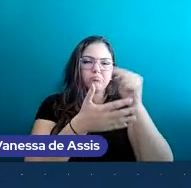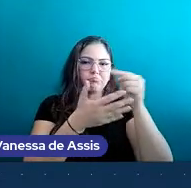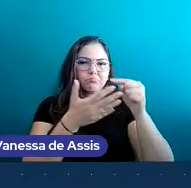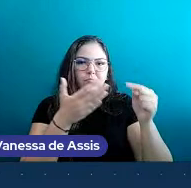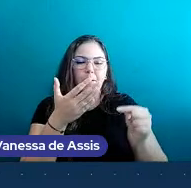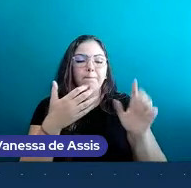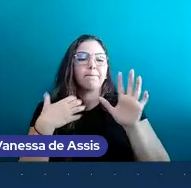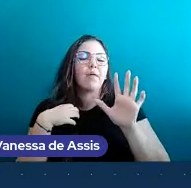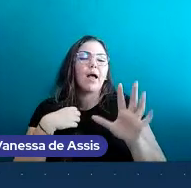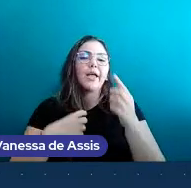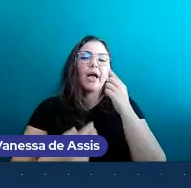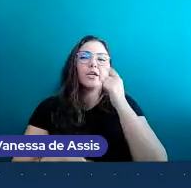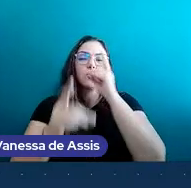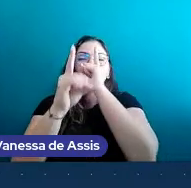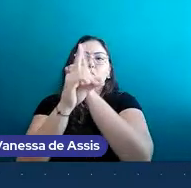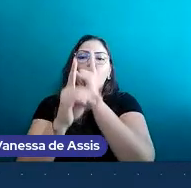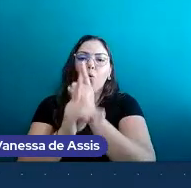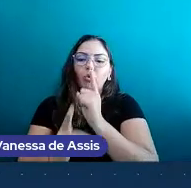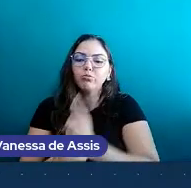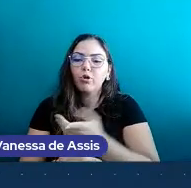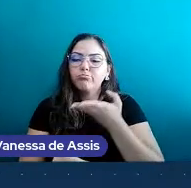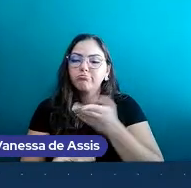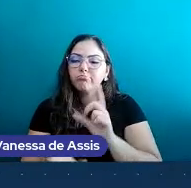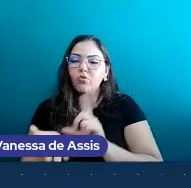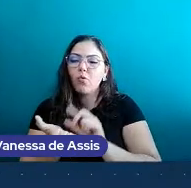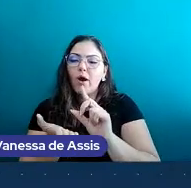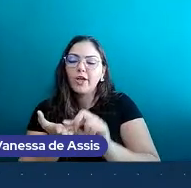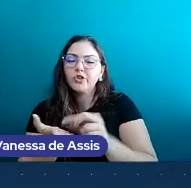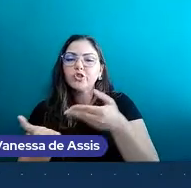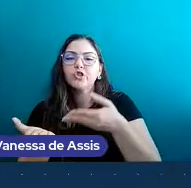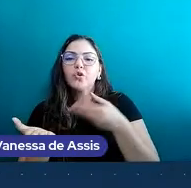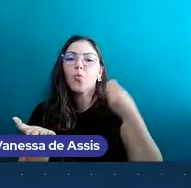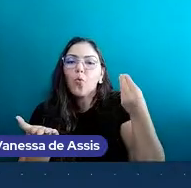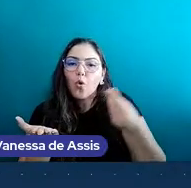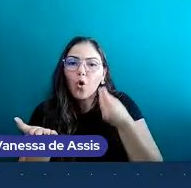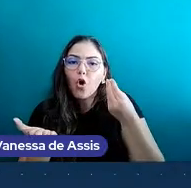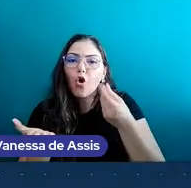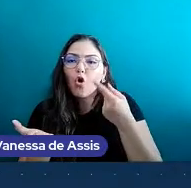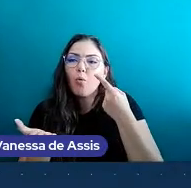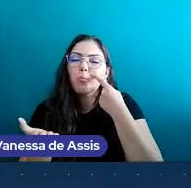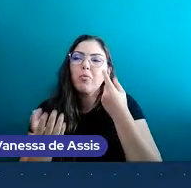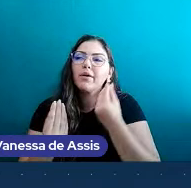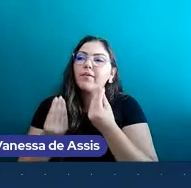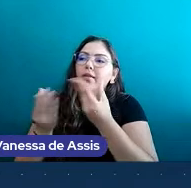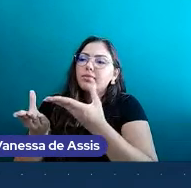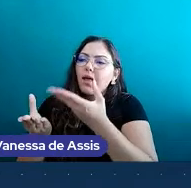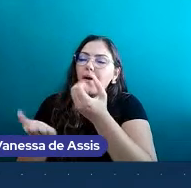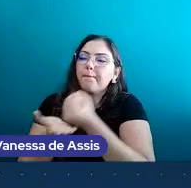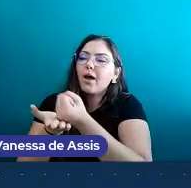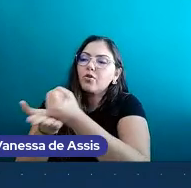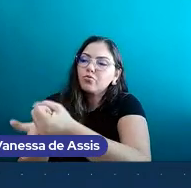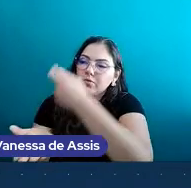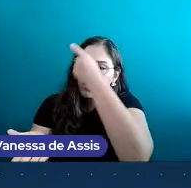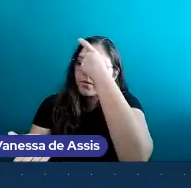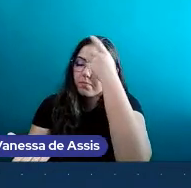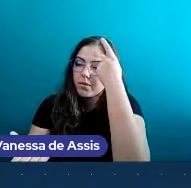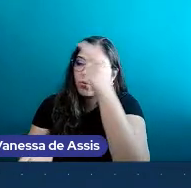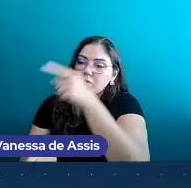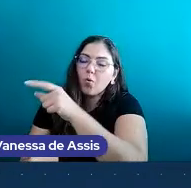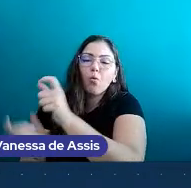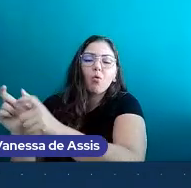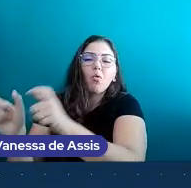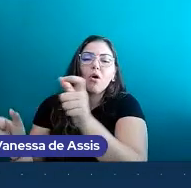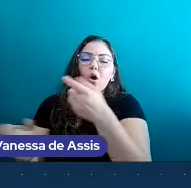mostrar como isso poderia ser aplicável para o cotidiano das pessoas, que pessoas, nesse caso,